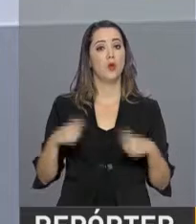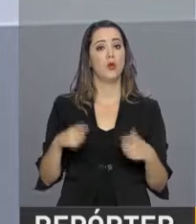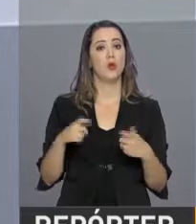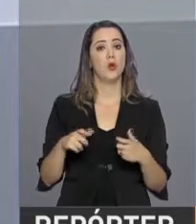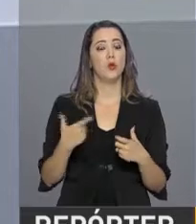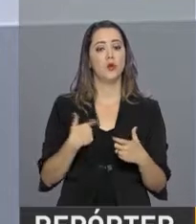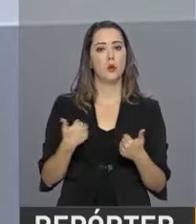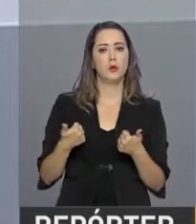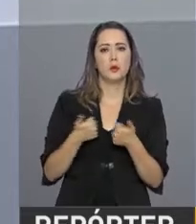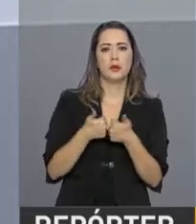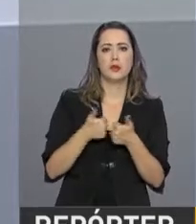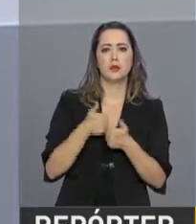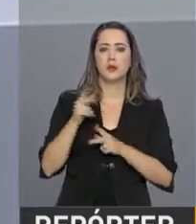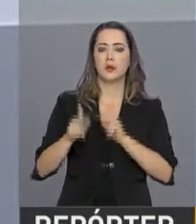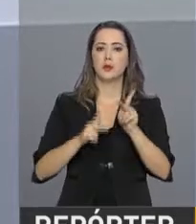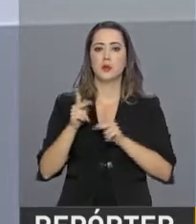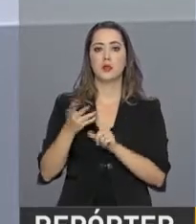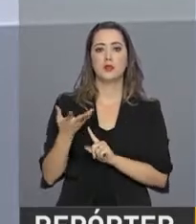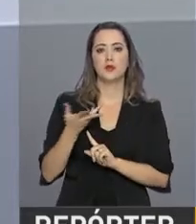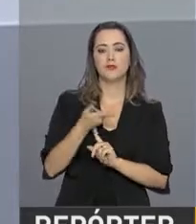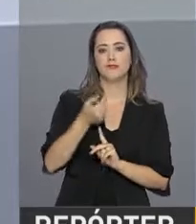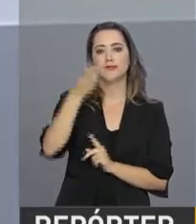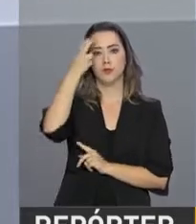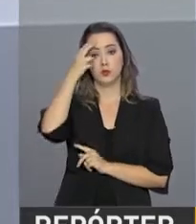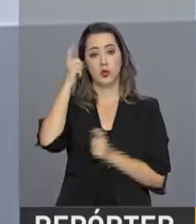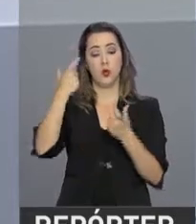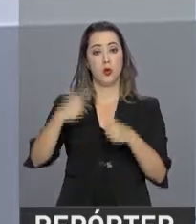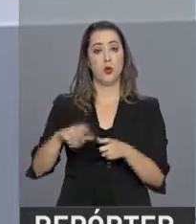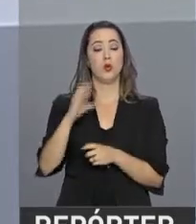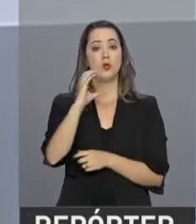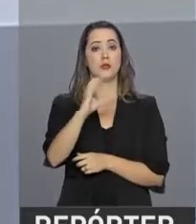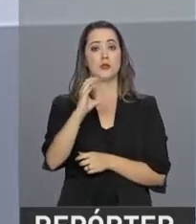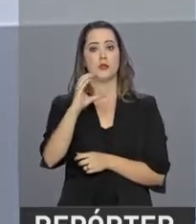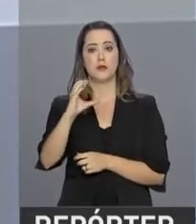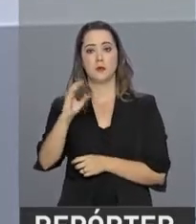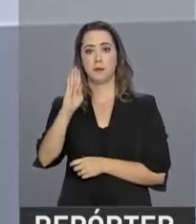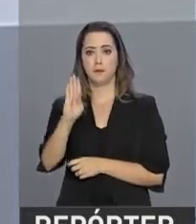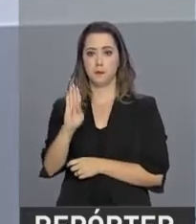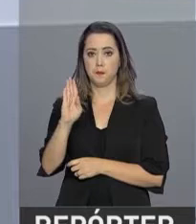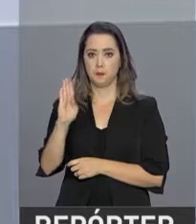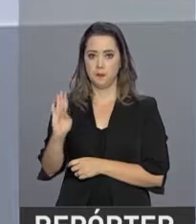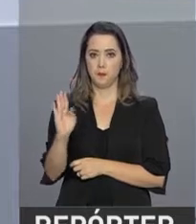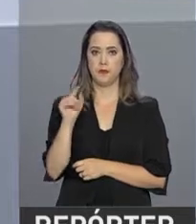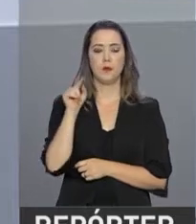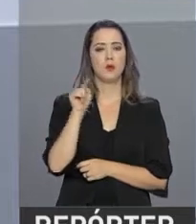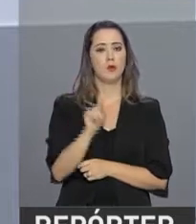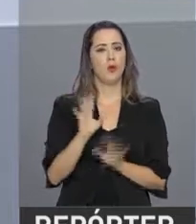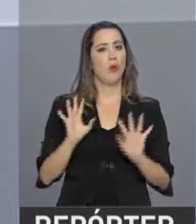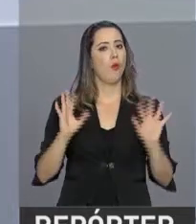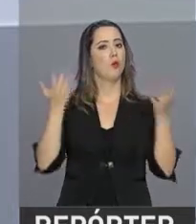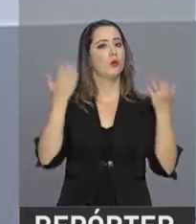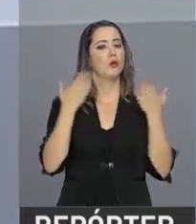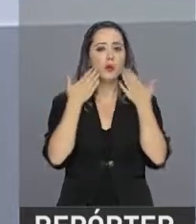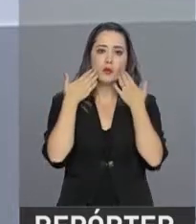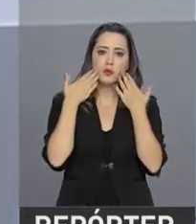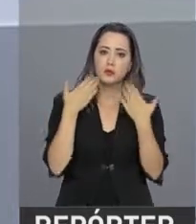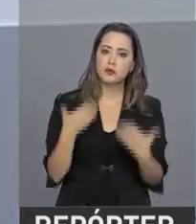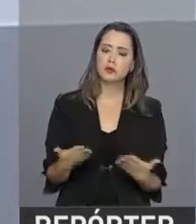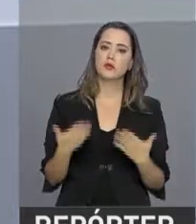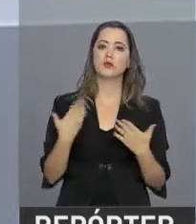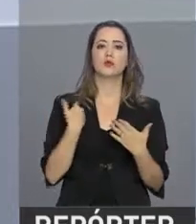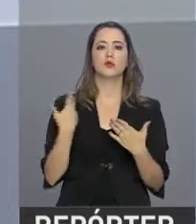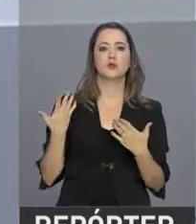lugar para aproximar a população da arte e da cultura. Esse é o Centro Cultural Banco do Brasil, CCBB, palco de